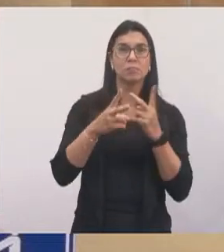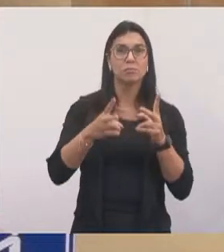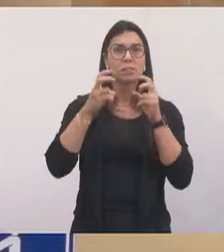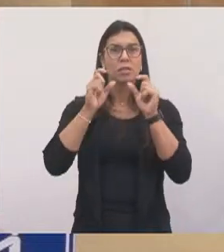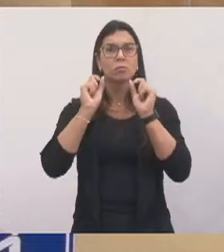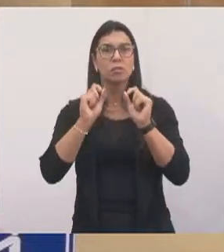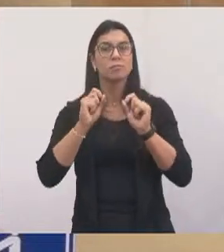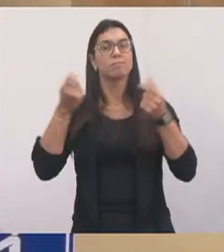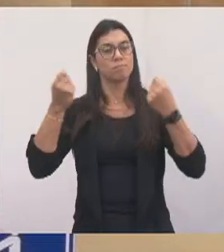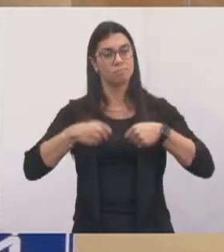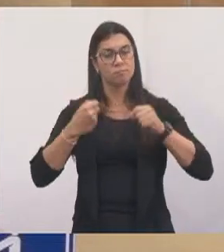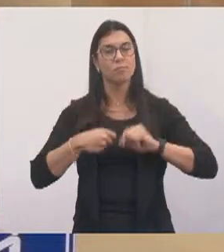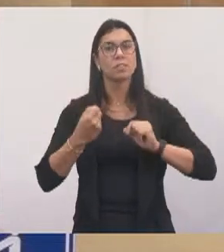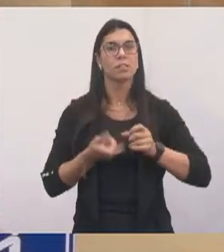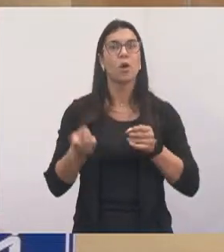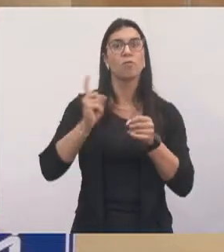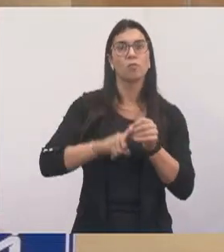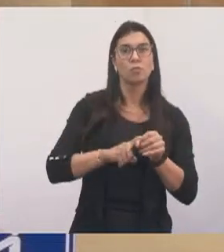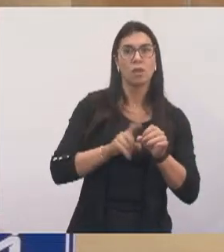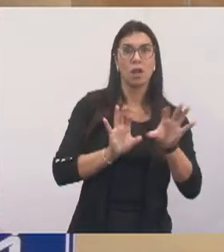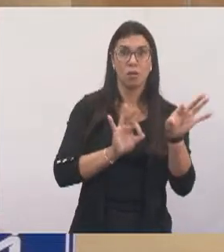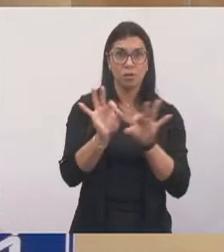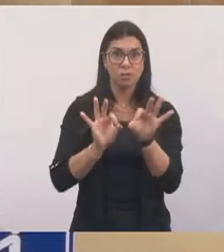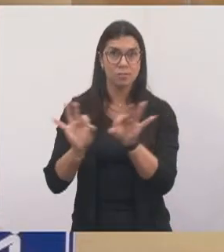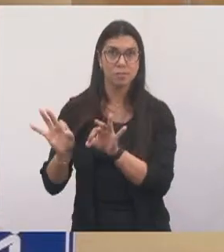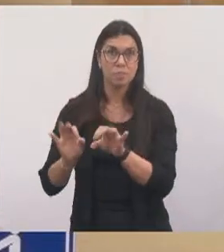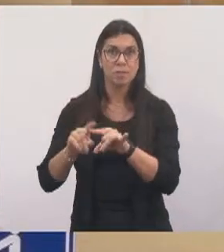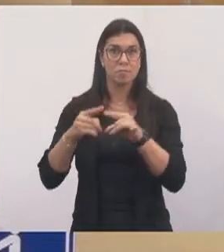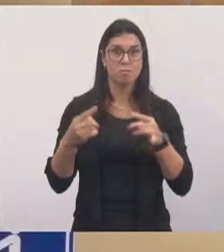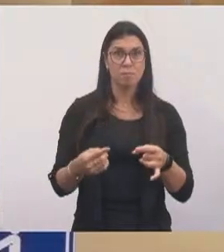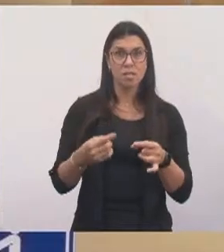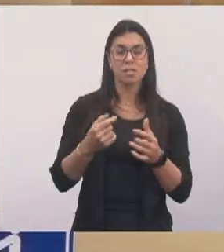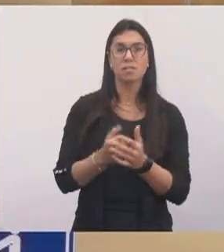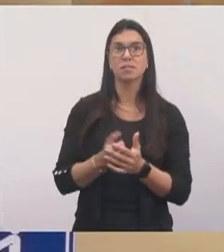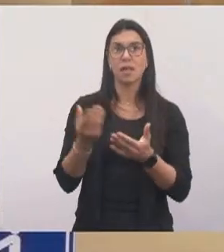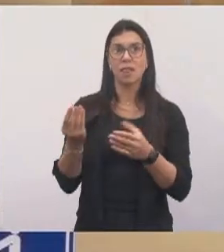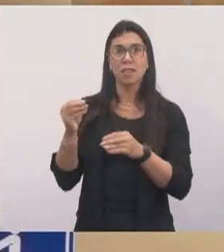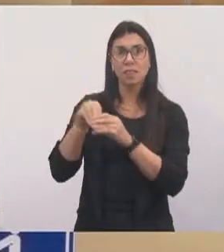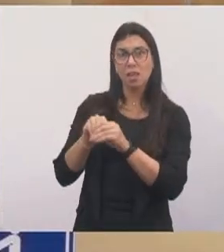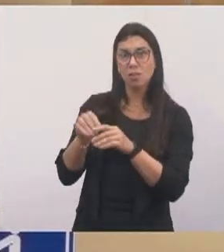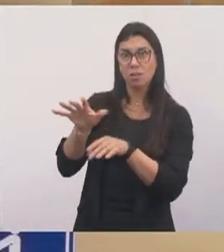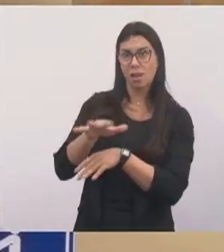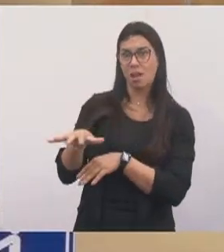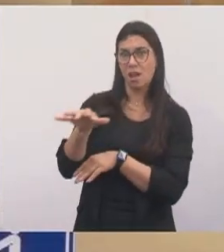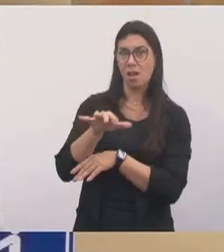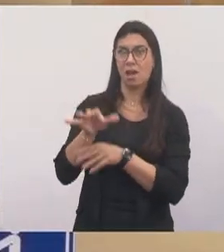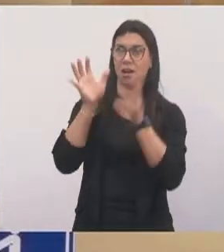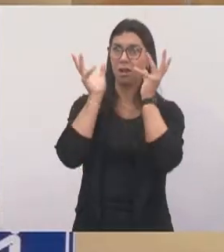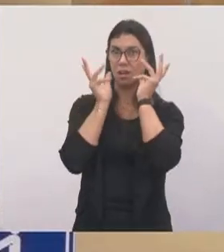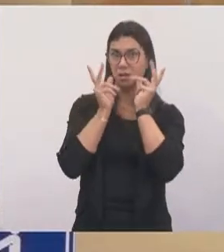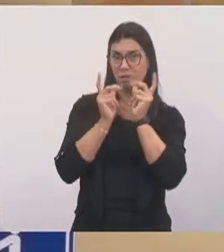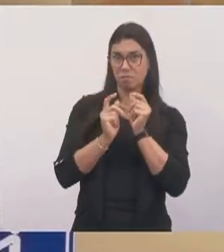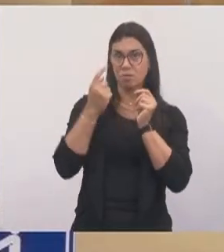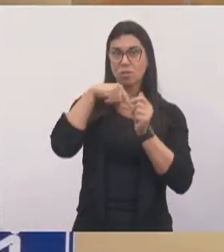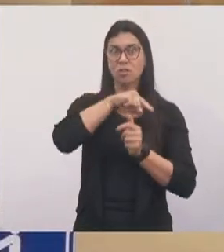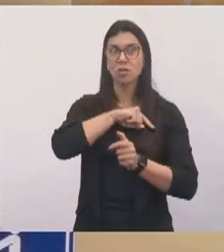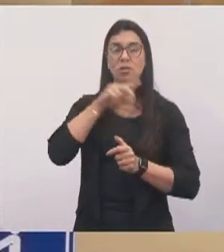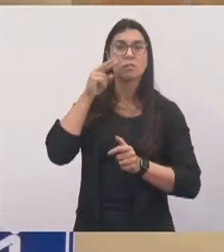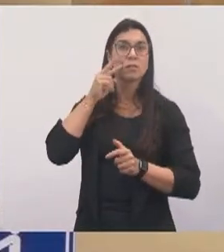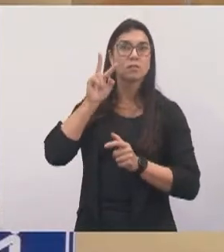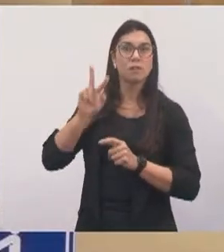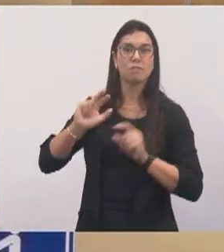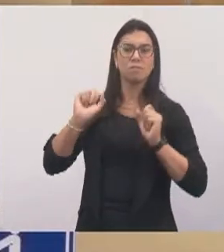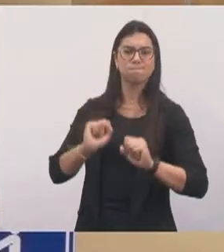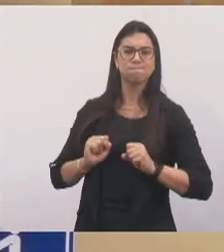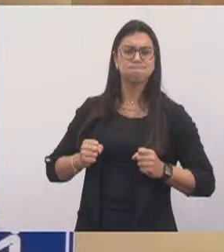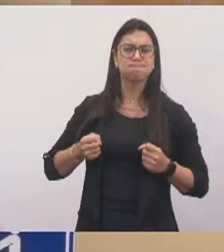se organizar. E por isso que na causa animal, a gente vê um esforço tremendo